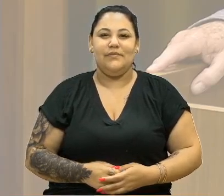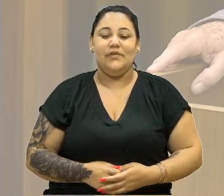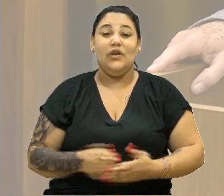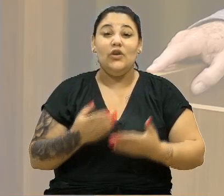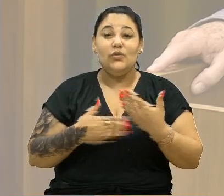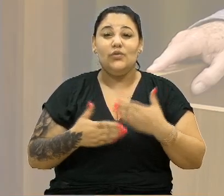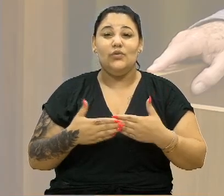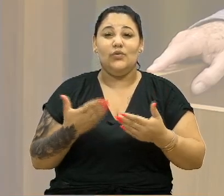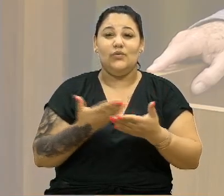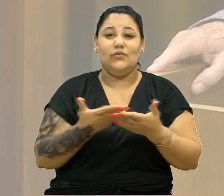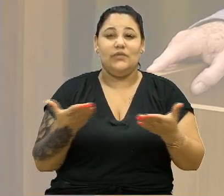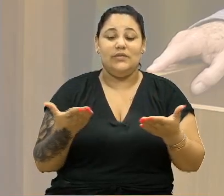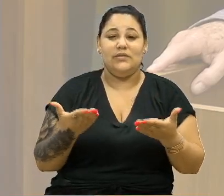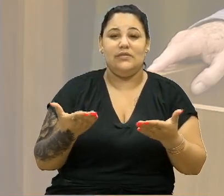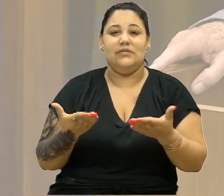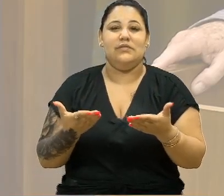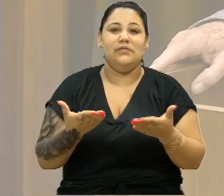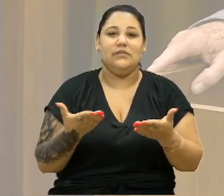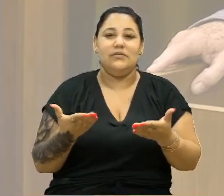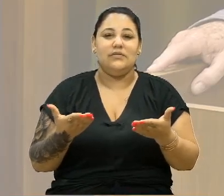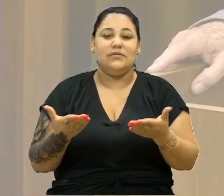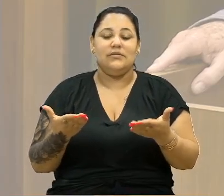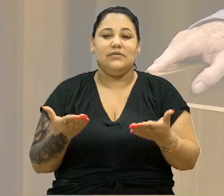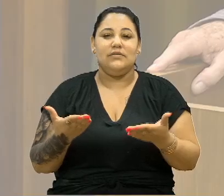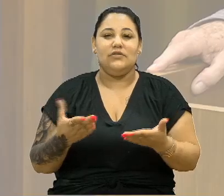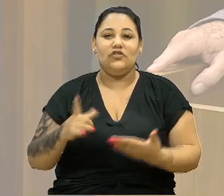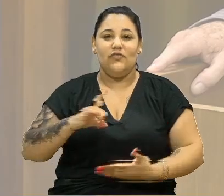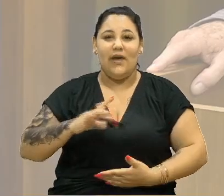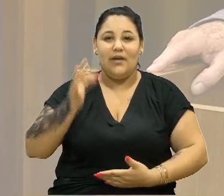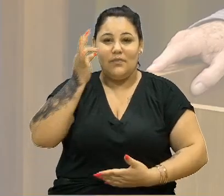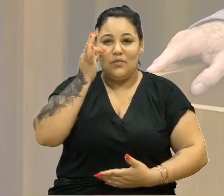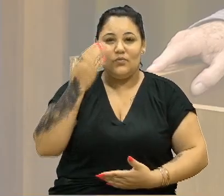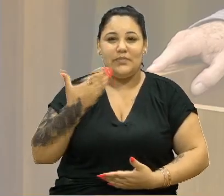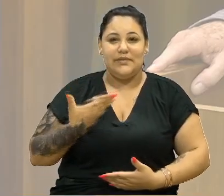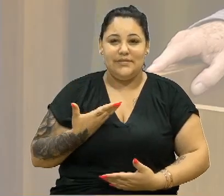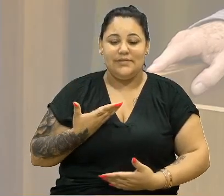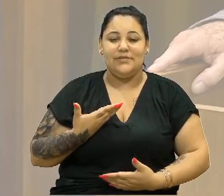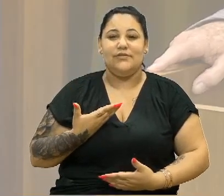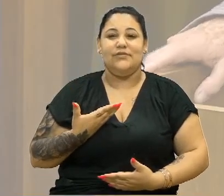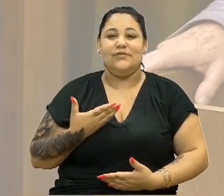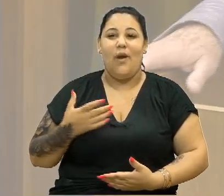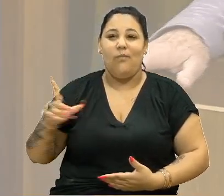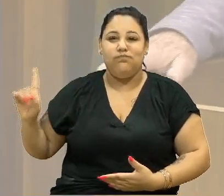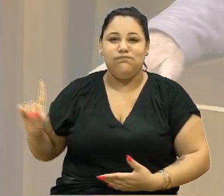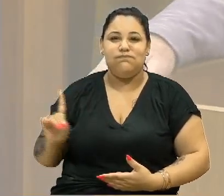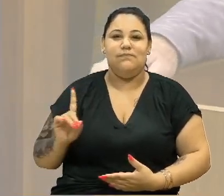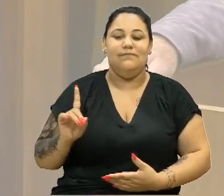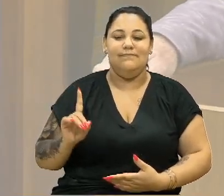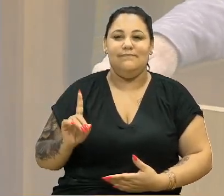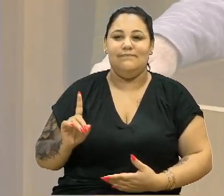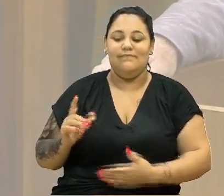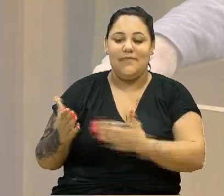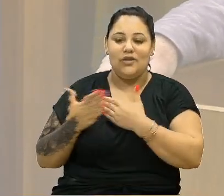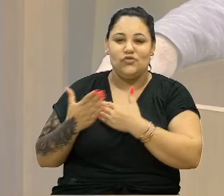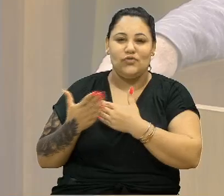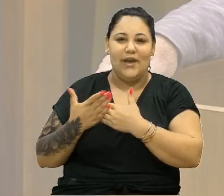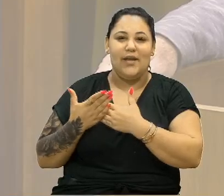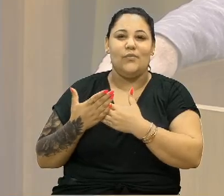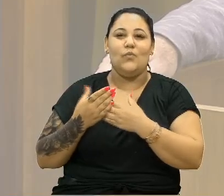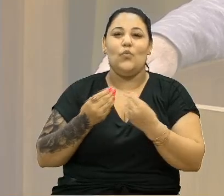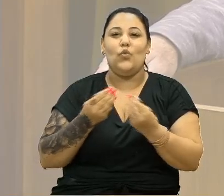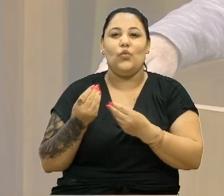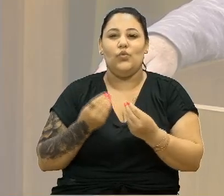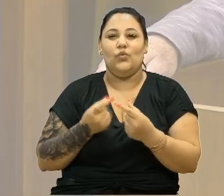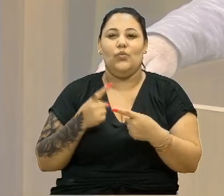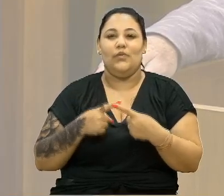vocês estiveram ao meu lado, me ajudaram muito, porque esse mandato, Marisol,